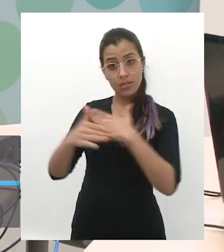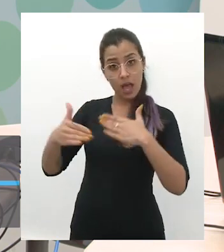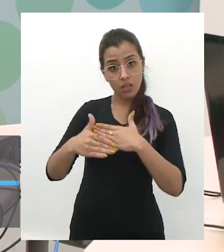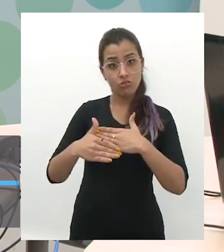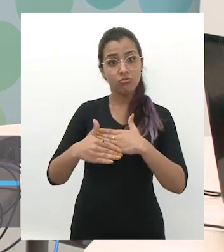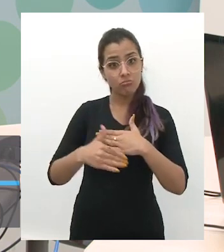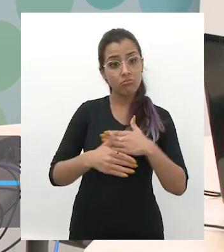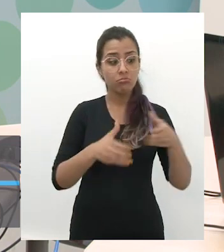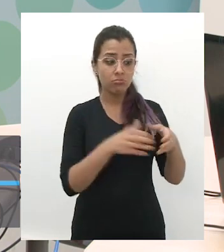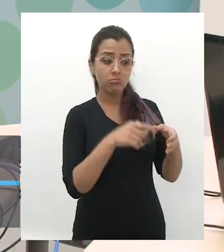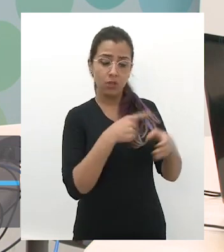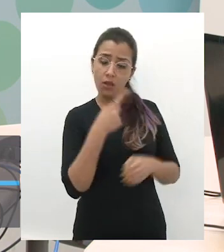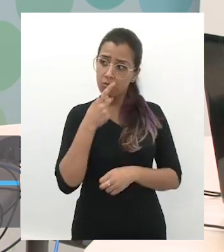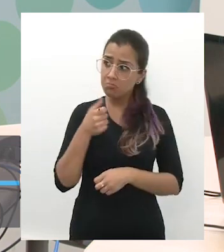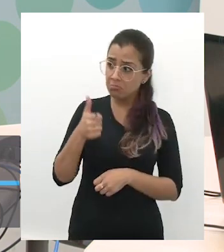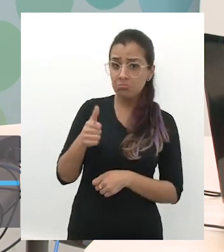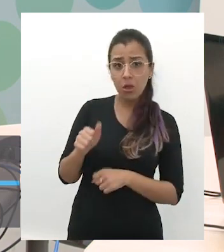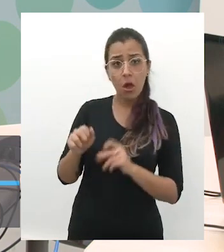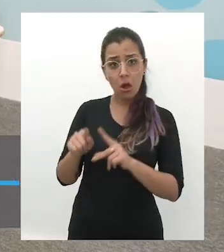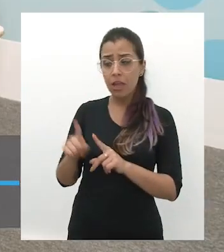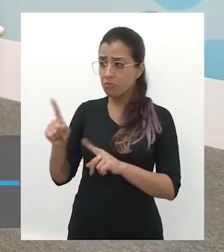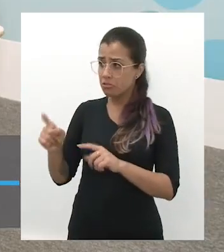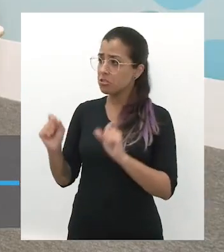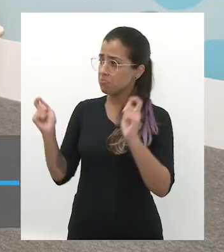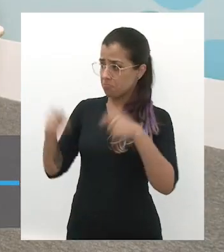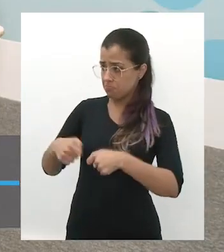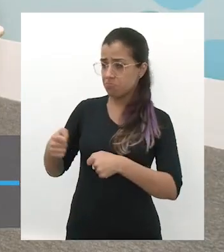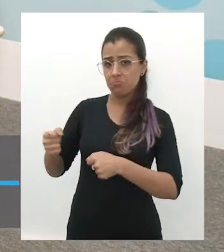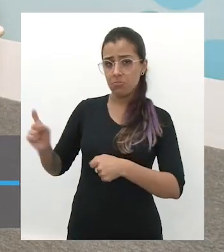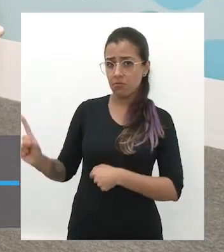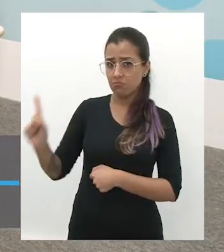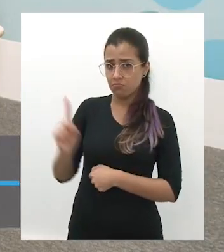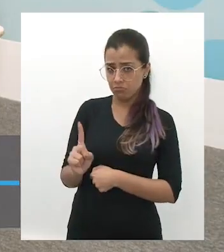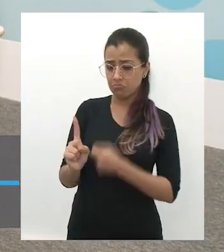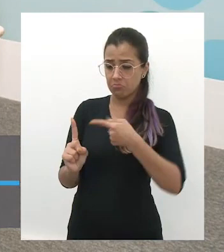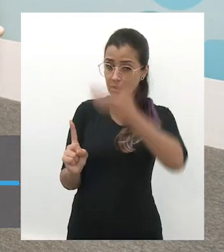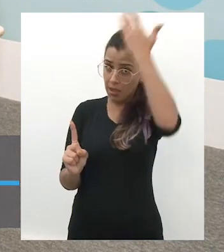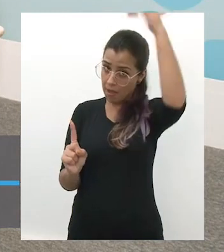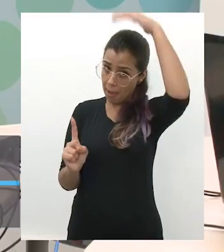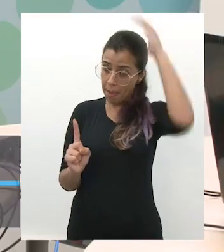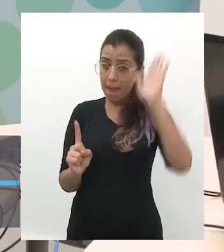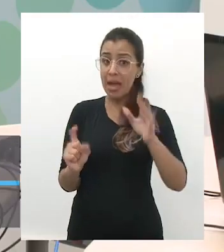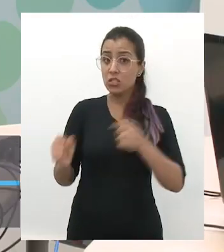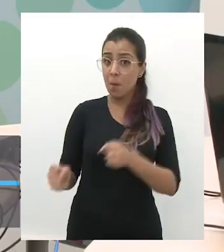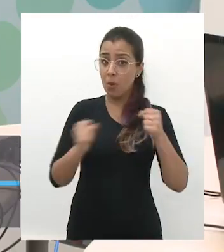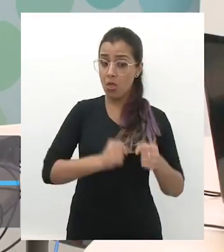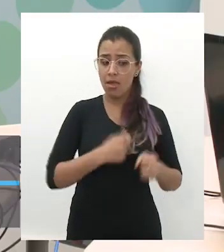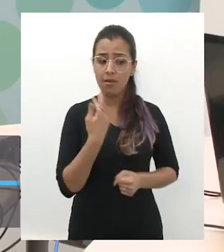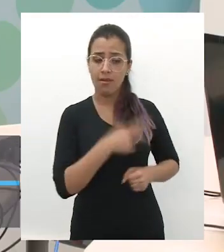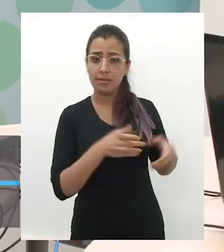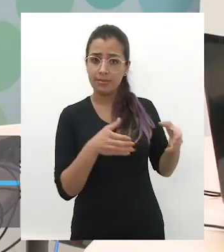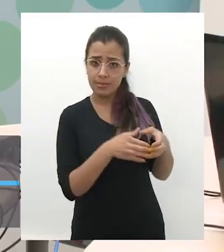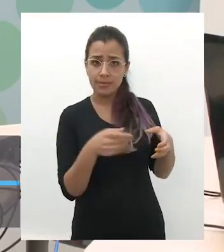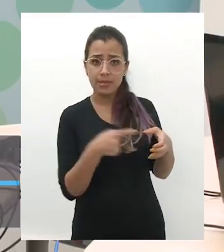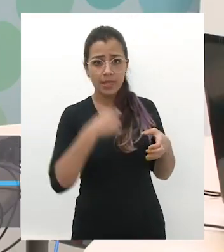podem ocupar o cargo de rei, né? Mas quem manda é o Senado. Com a expulsão de Tarquínio o Soberbo,